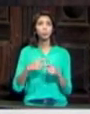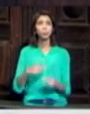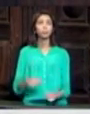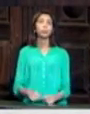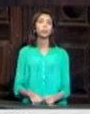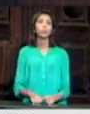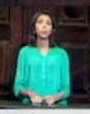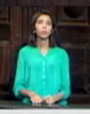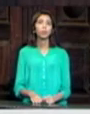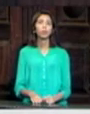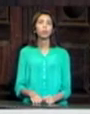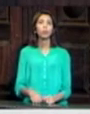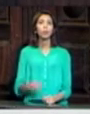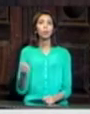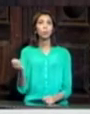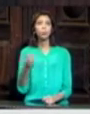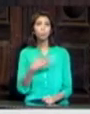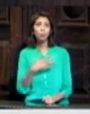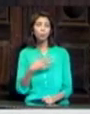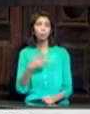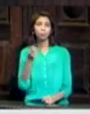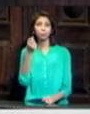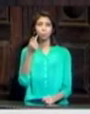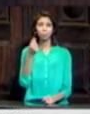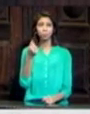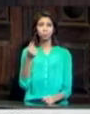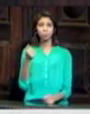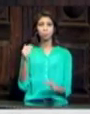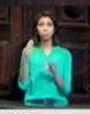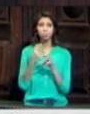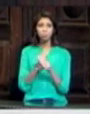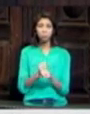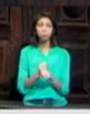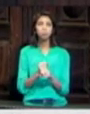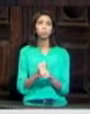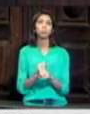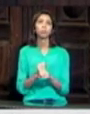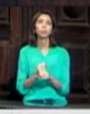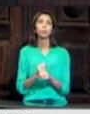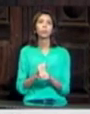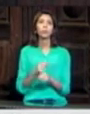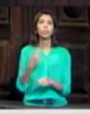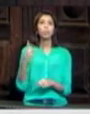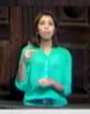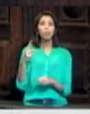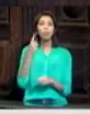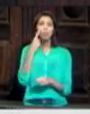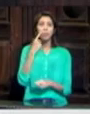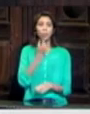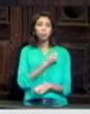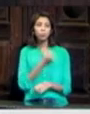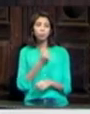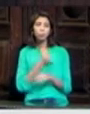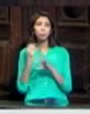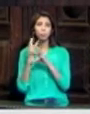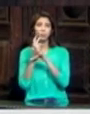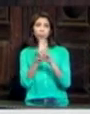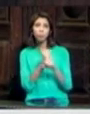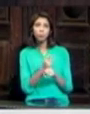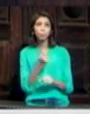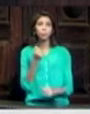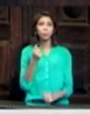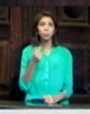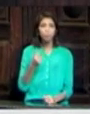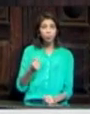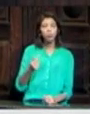a modalidade tarifária, a base de cálculo utilizada para a composição